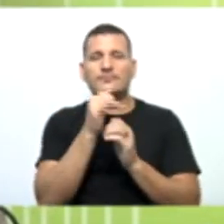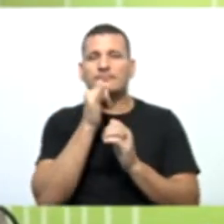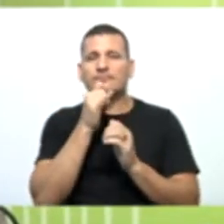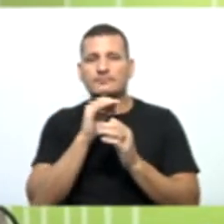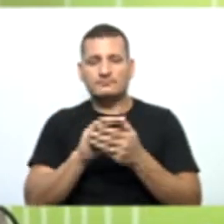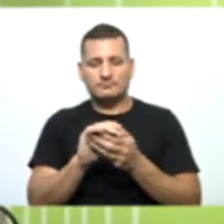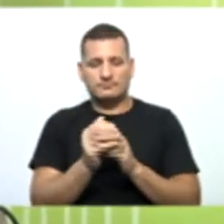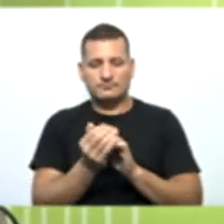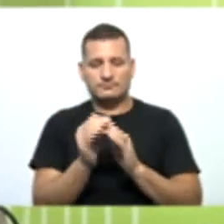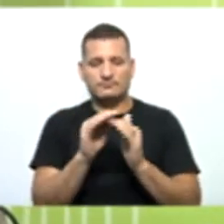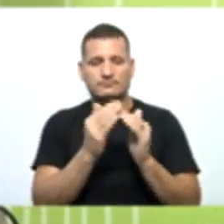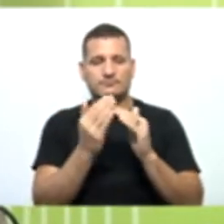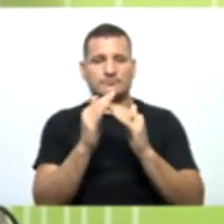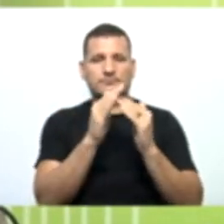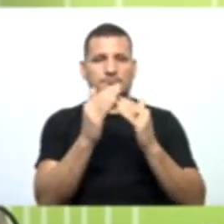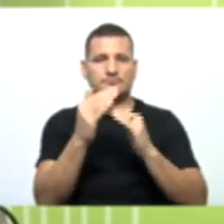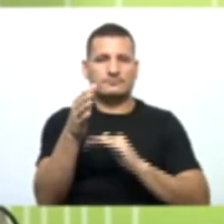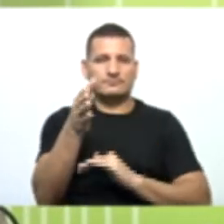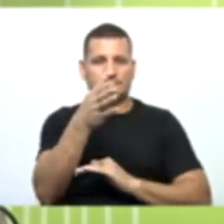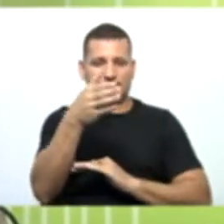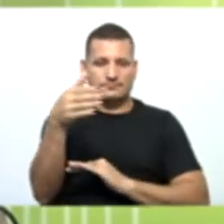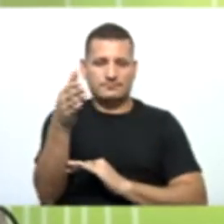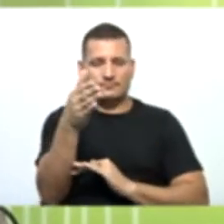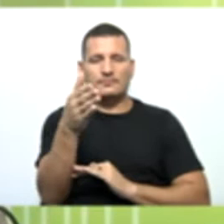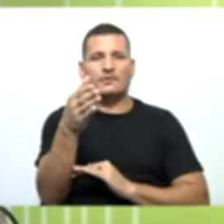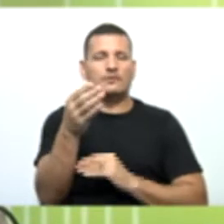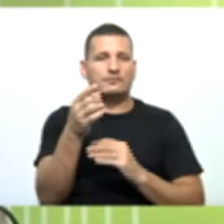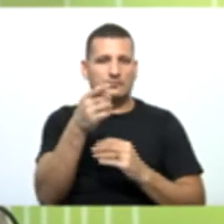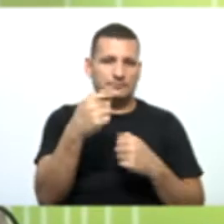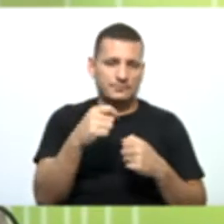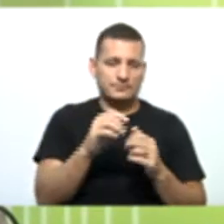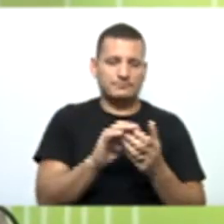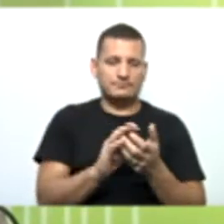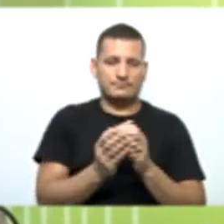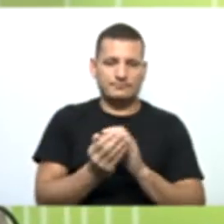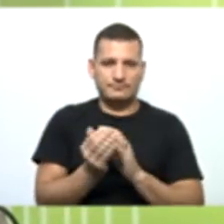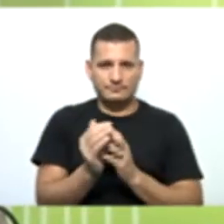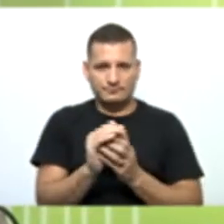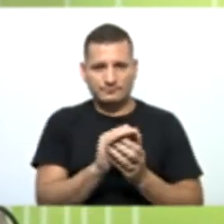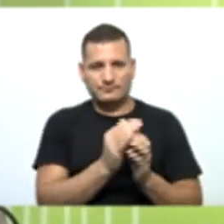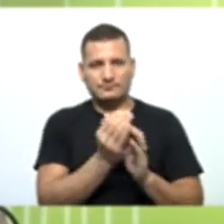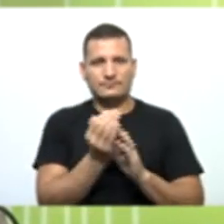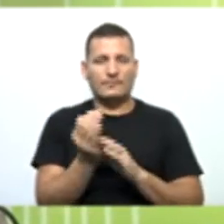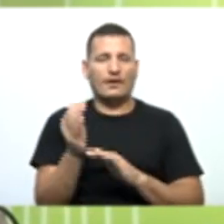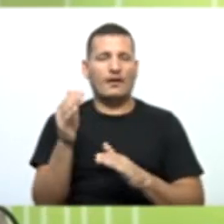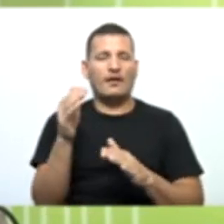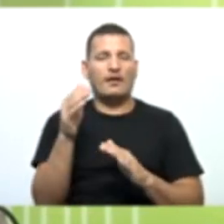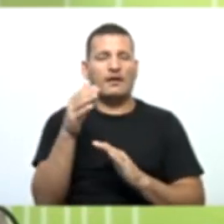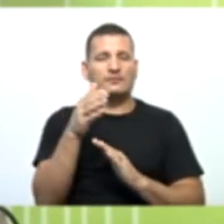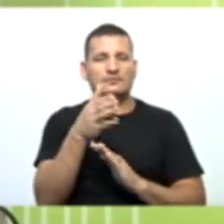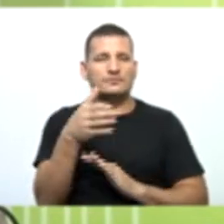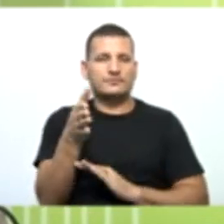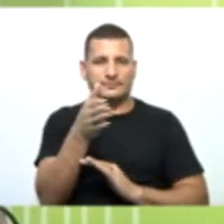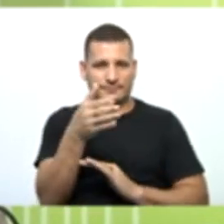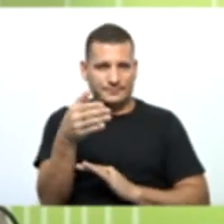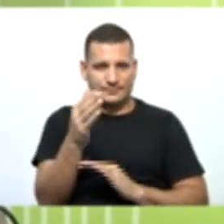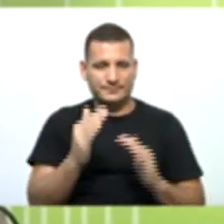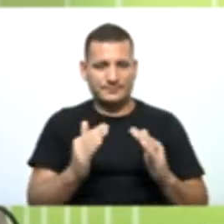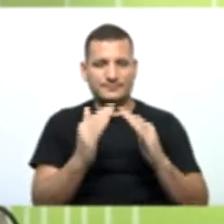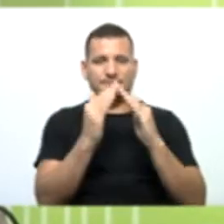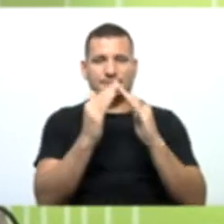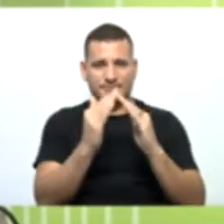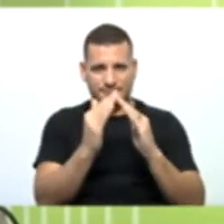castelo, uma massa. Você não vai ter que modelar ela, né? Você vai ter que construir até se transformar num castelo. Existe